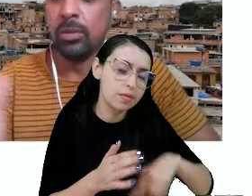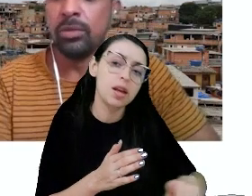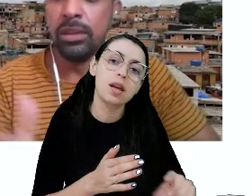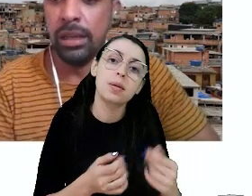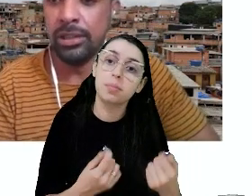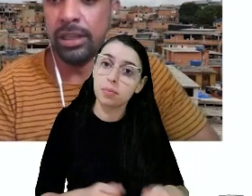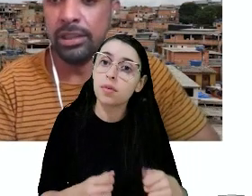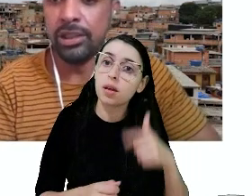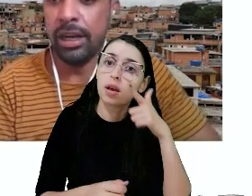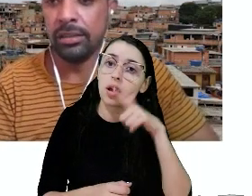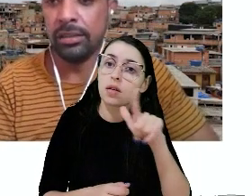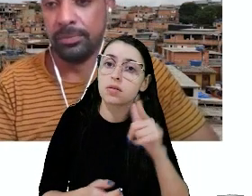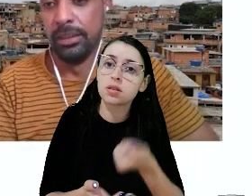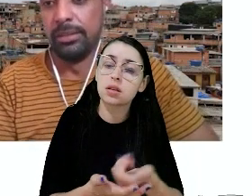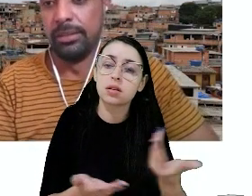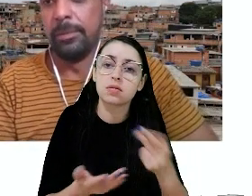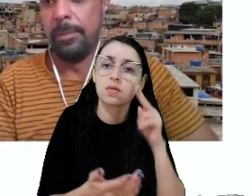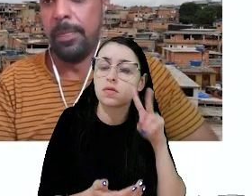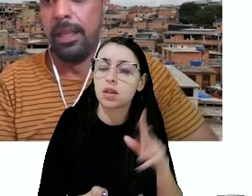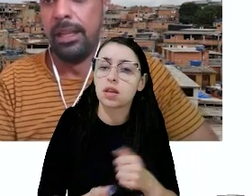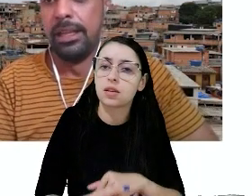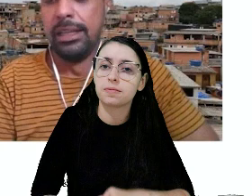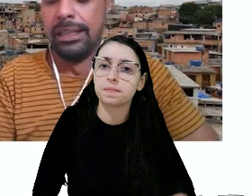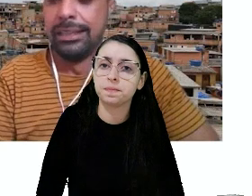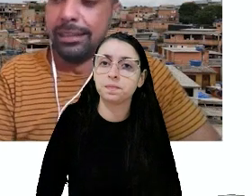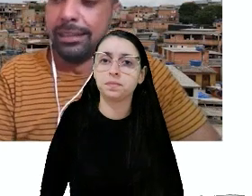indo, porque é a oportunidade que ele enxerga.